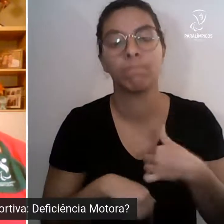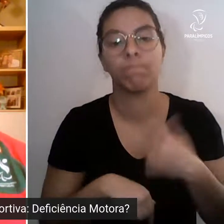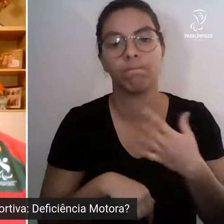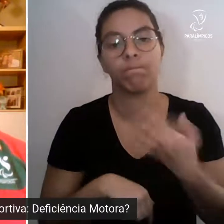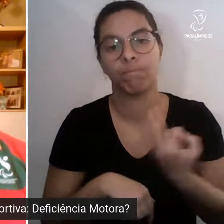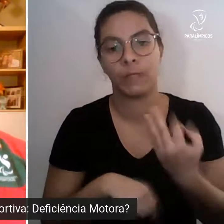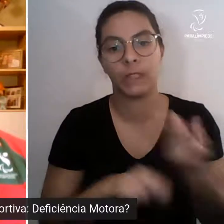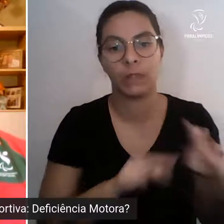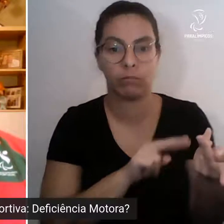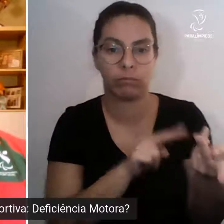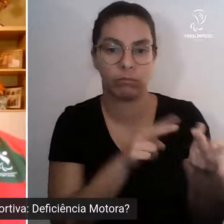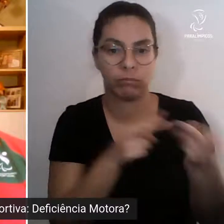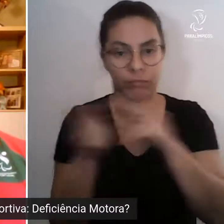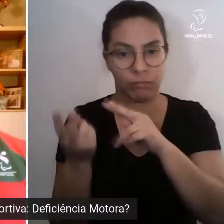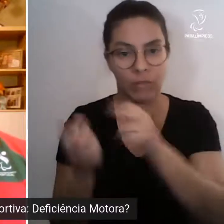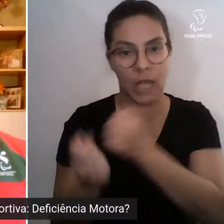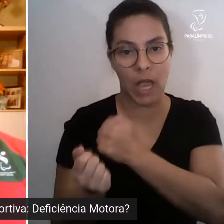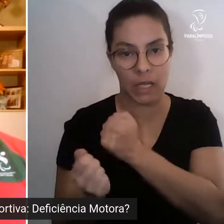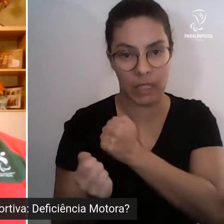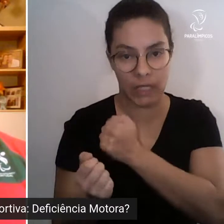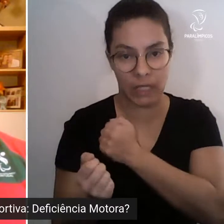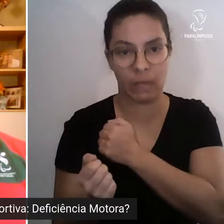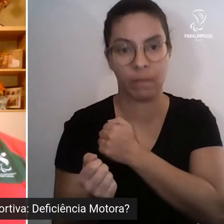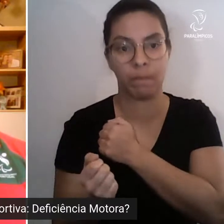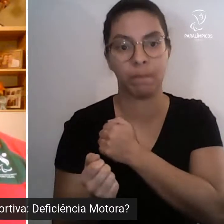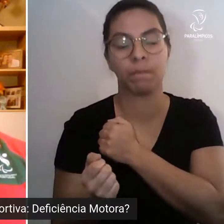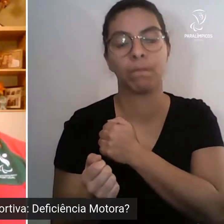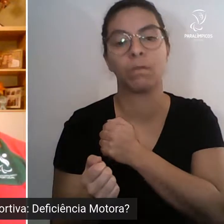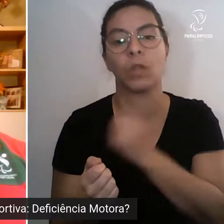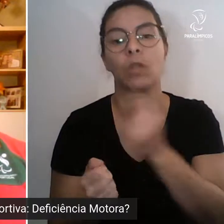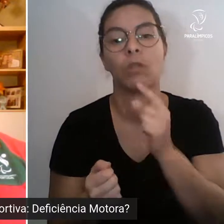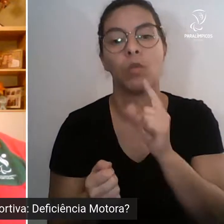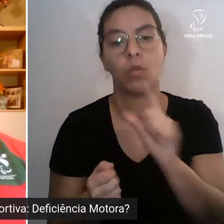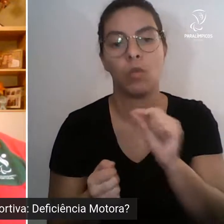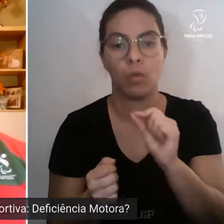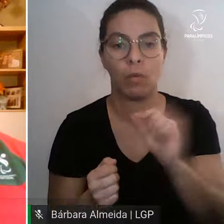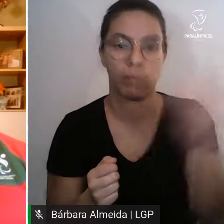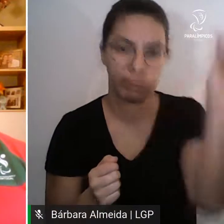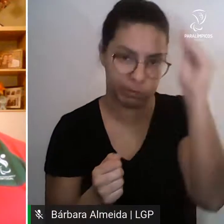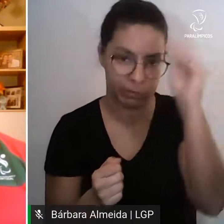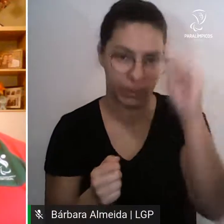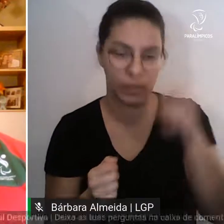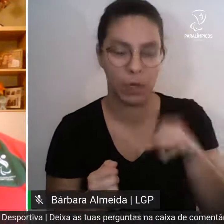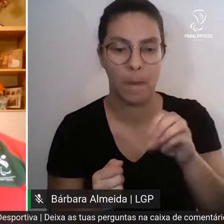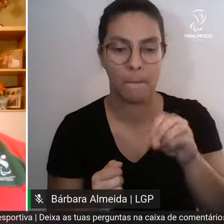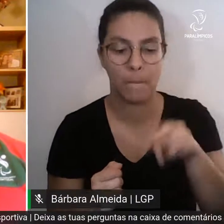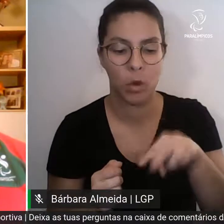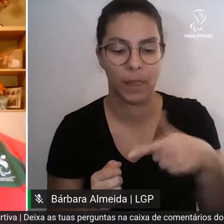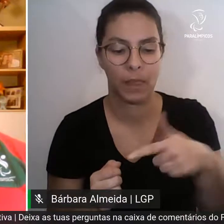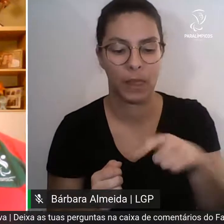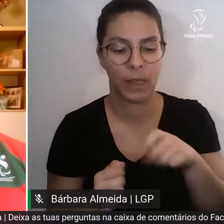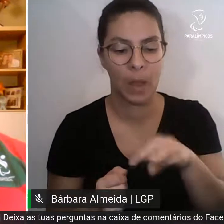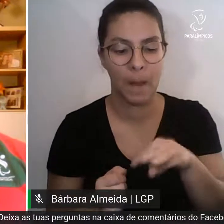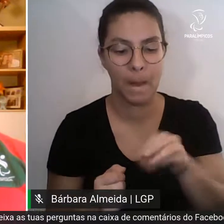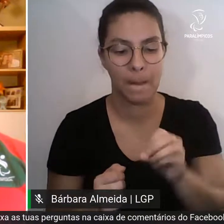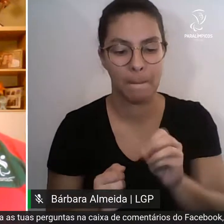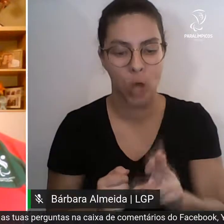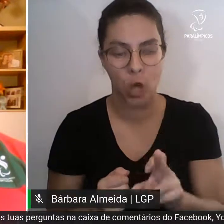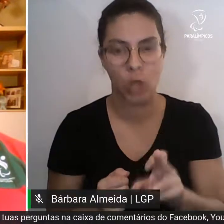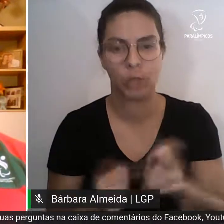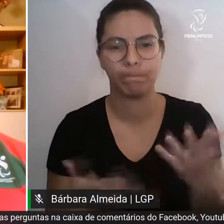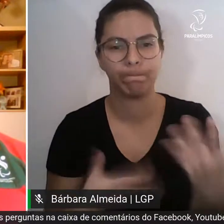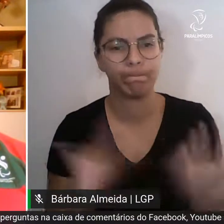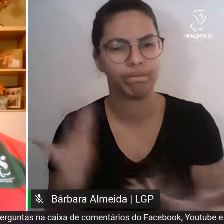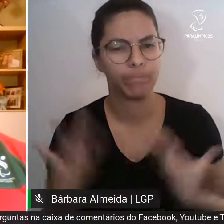residência. Fui viver para Montemor, em que nesse período senti necessidade de continuar